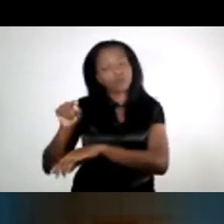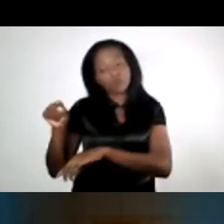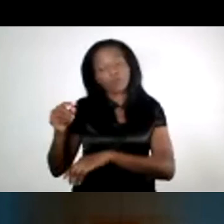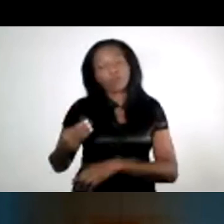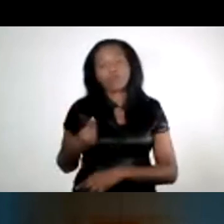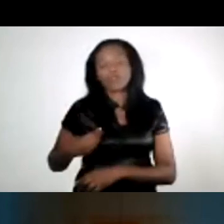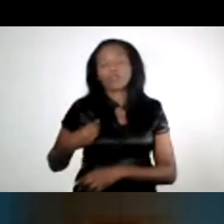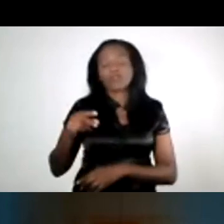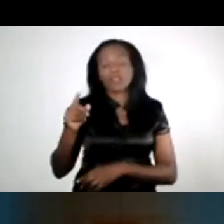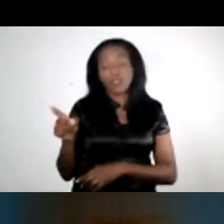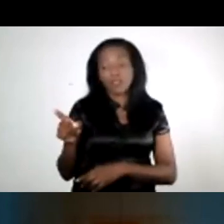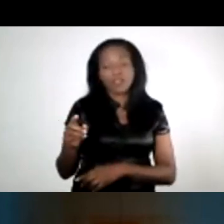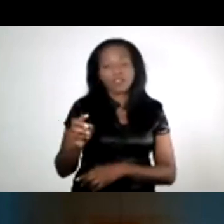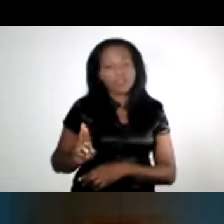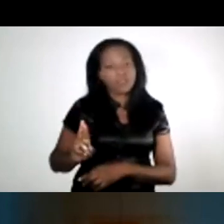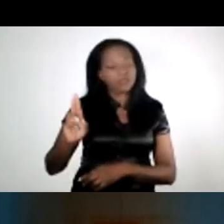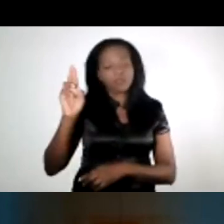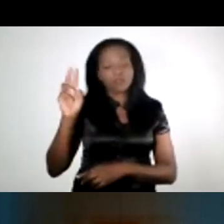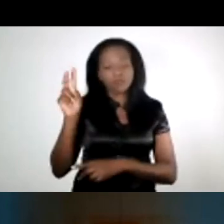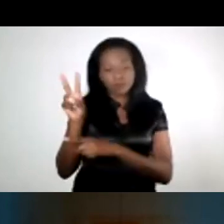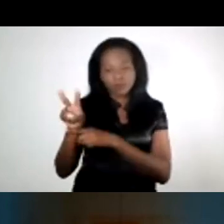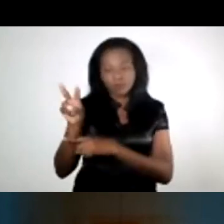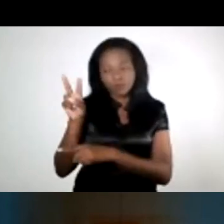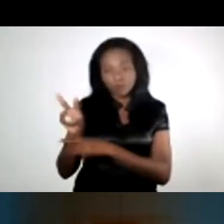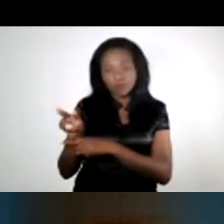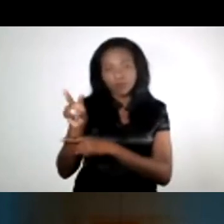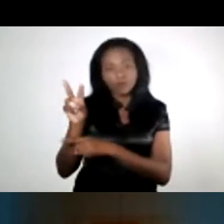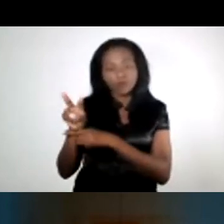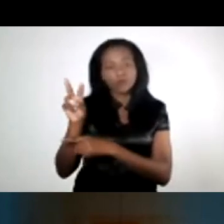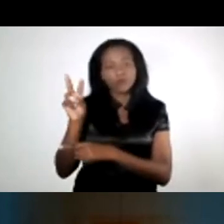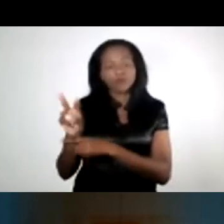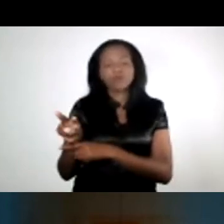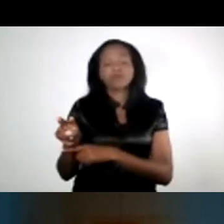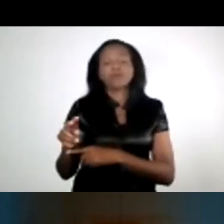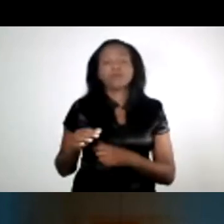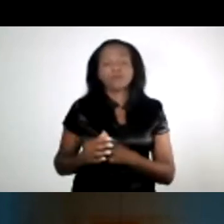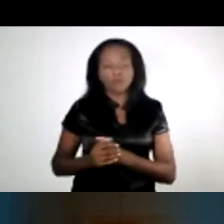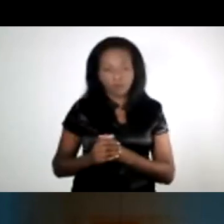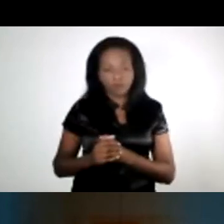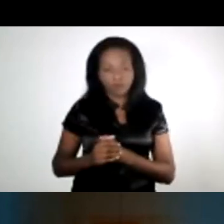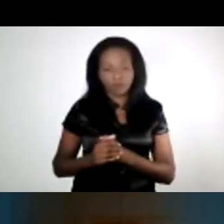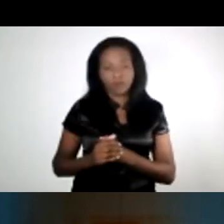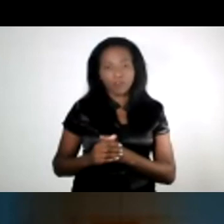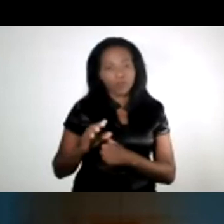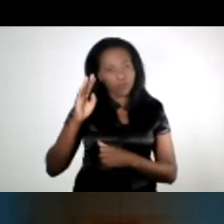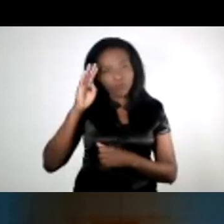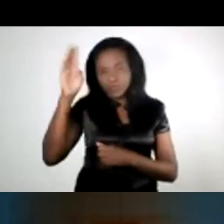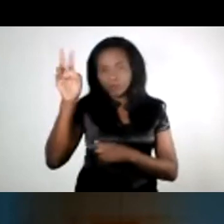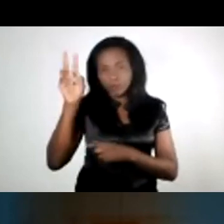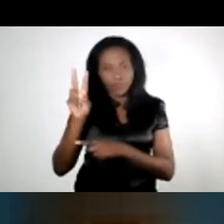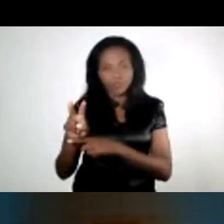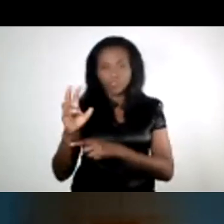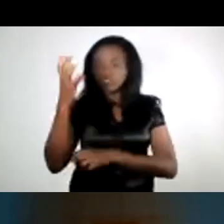eles estão guardando, eles são guardiões, né, da floresta e da Mata